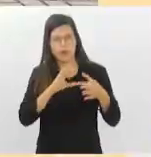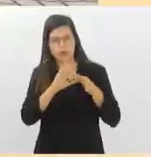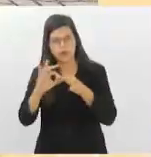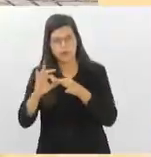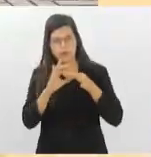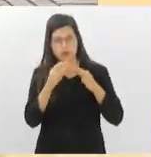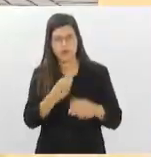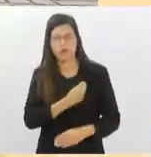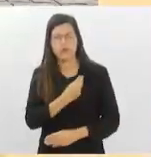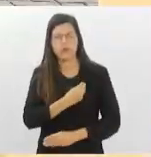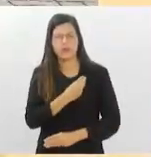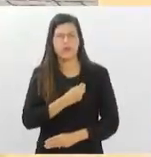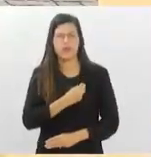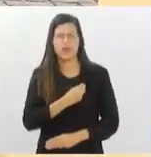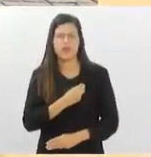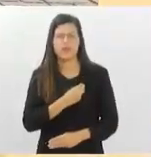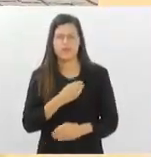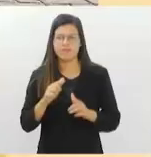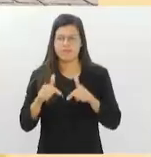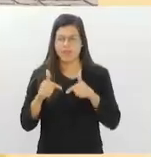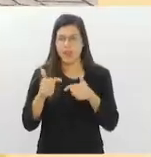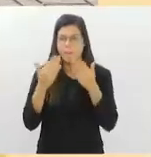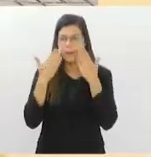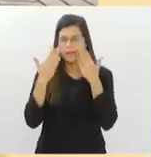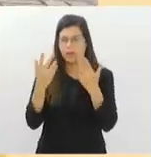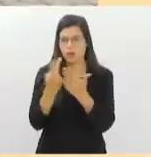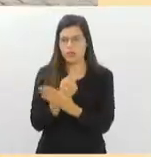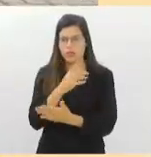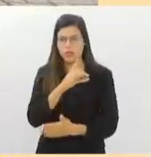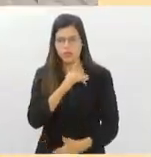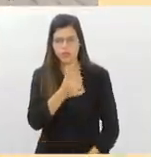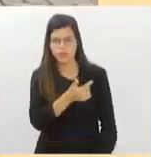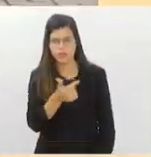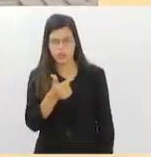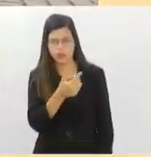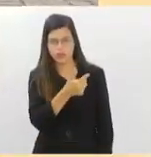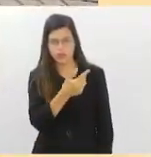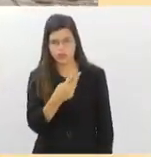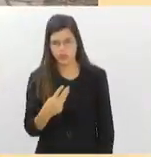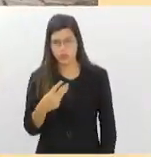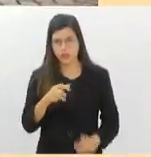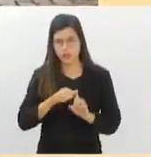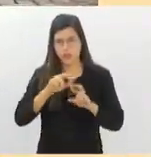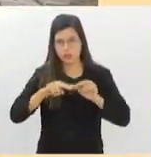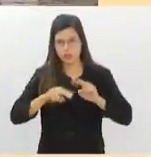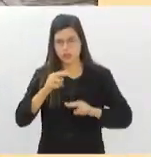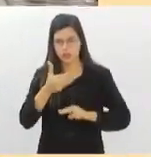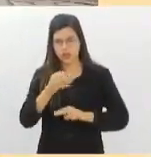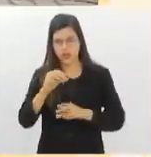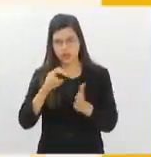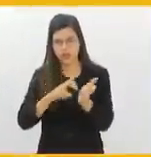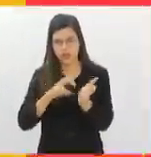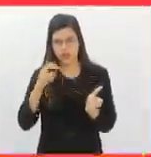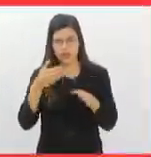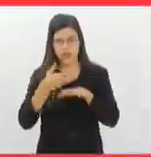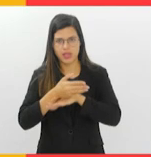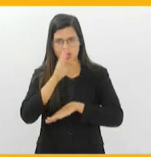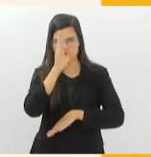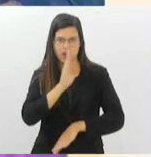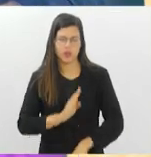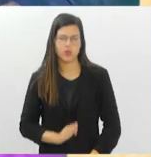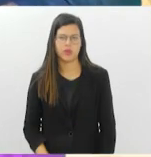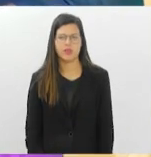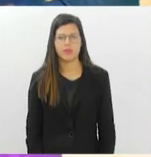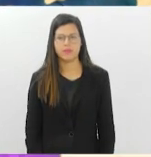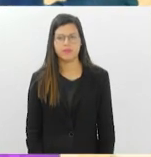extraordinárias as apresentações acontecem nos dias 22 e 23 de junho às 10 horas da manhã a entrada gratuita